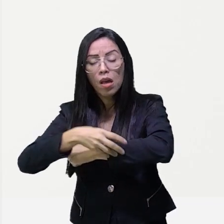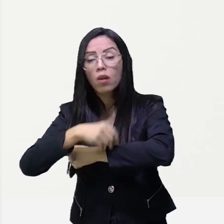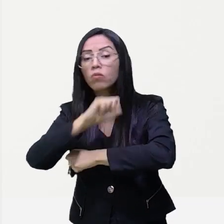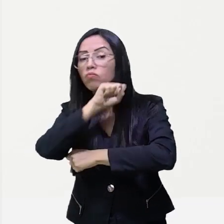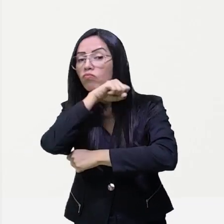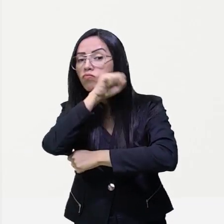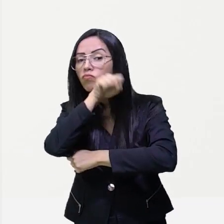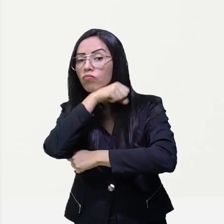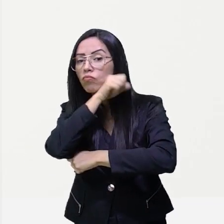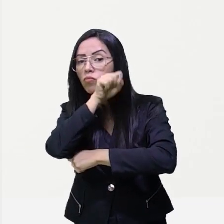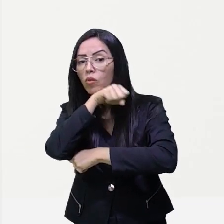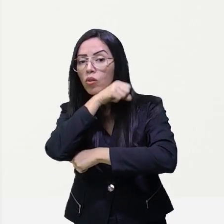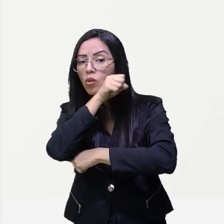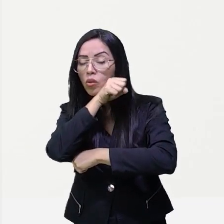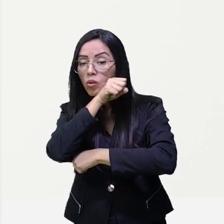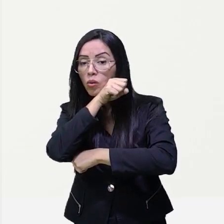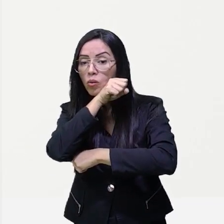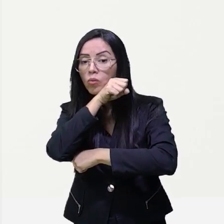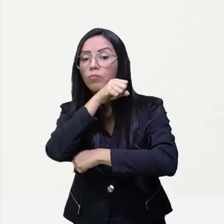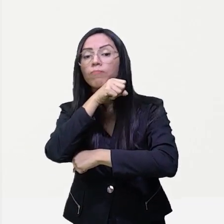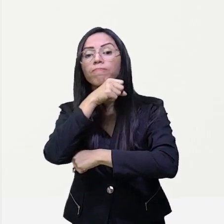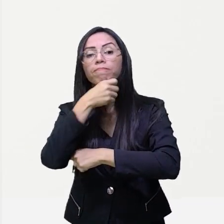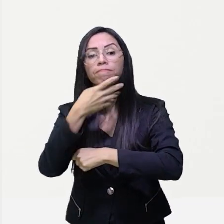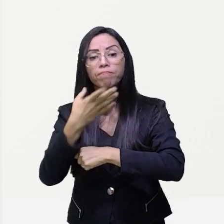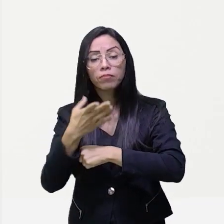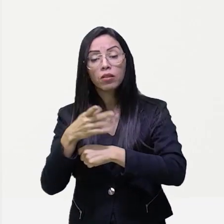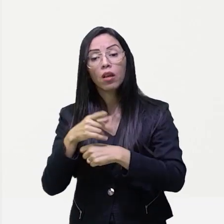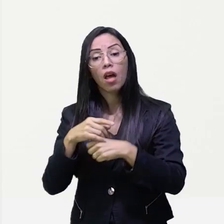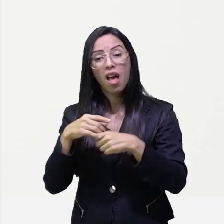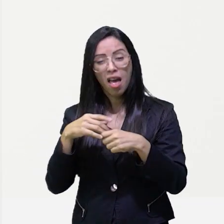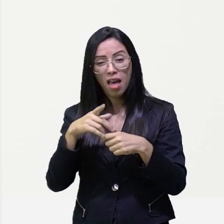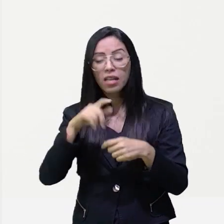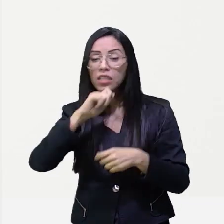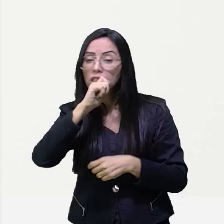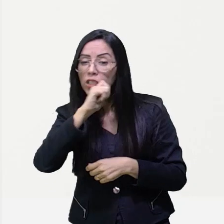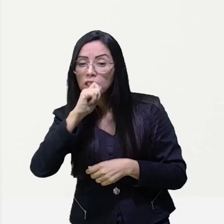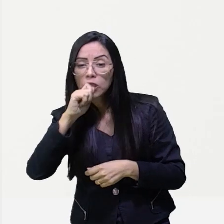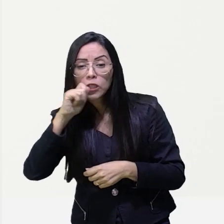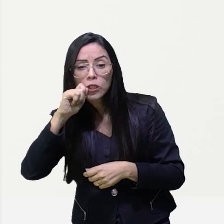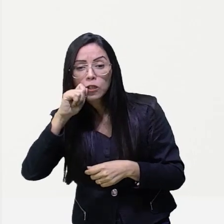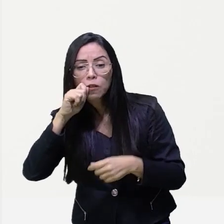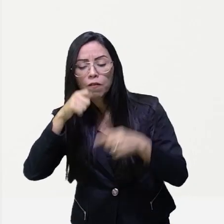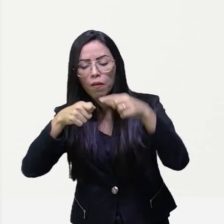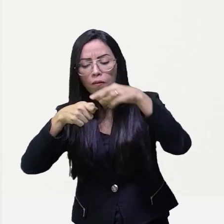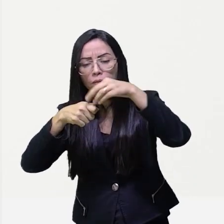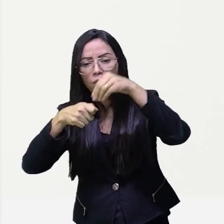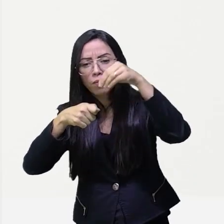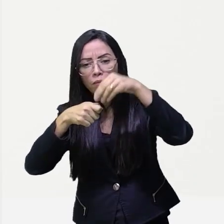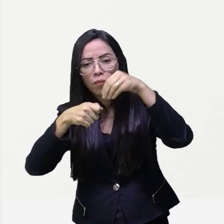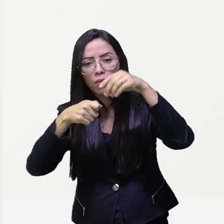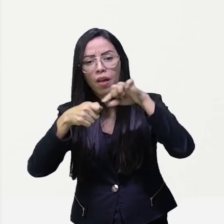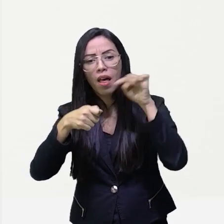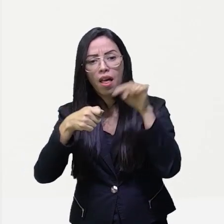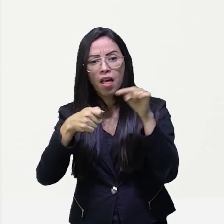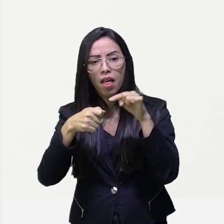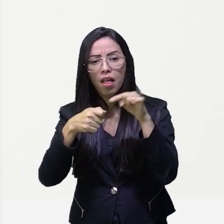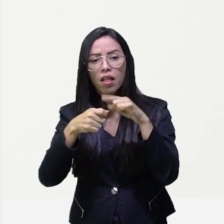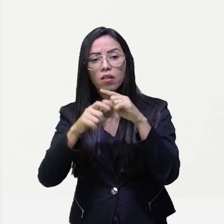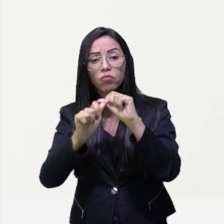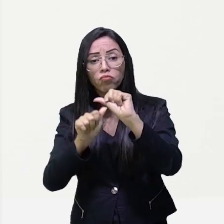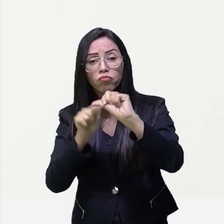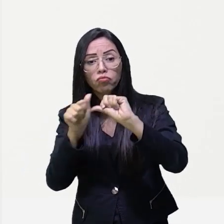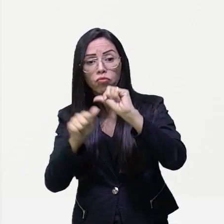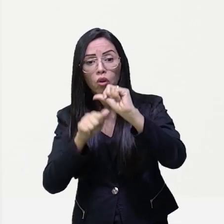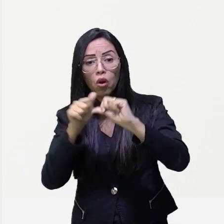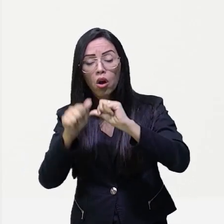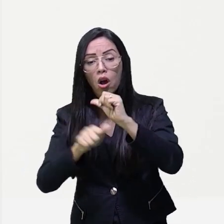trançados em varinha de bambu. Essas cerdas foram trocadas depois por pelos